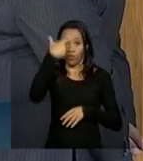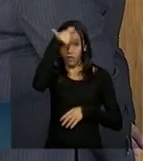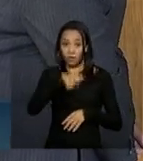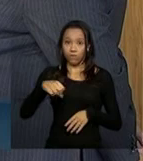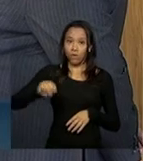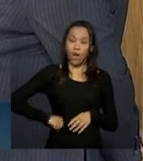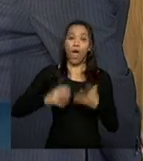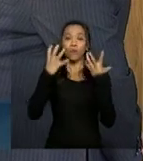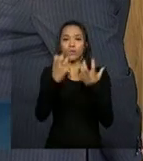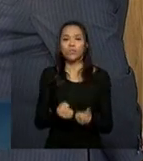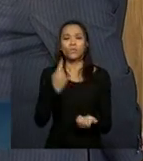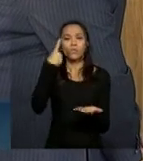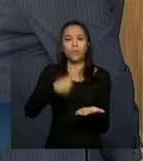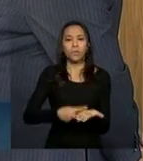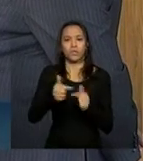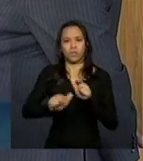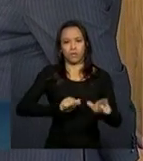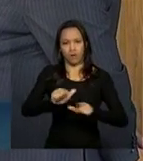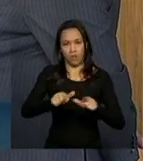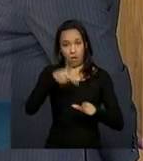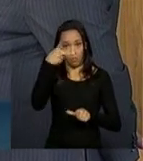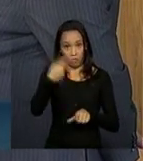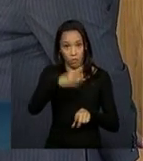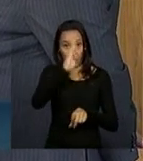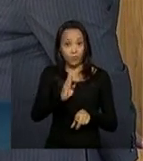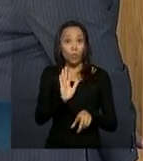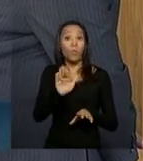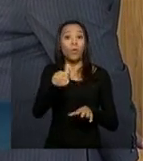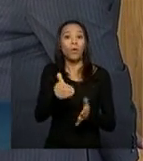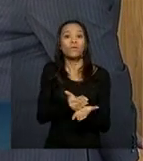país a partir da entrega de suas credenciais